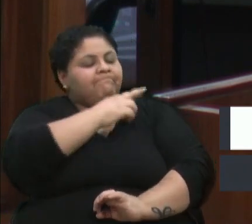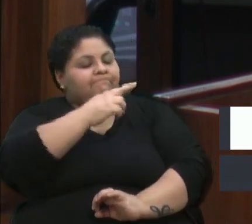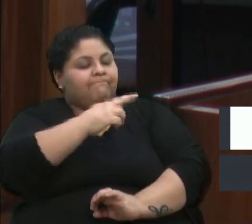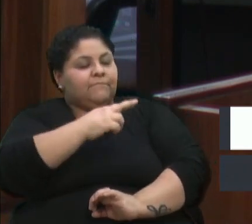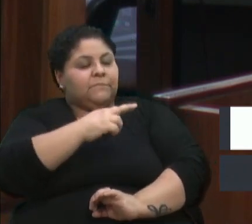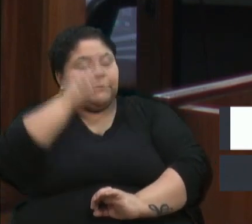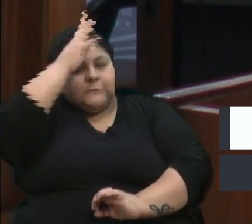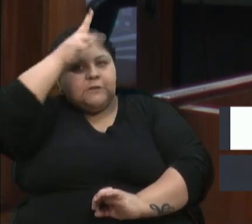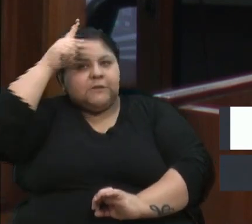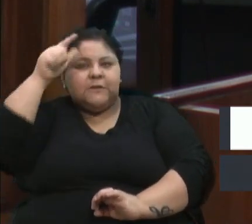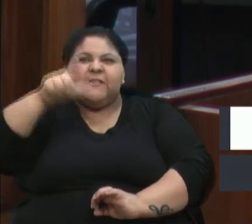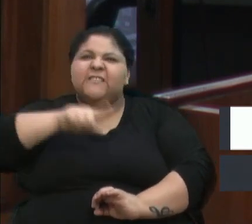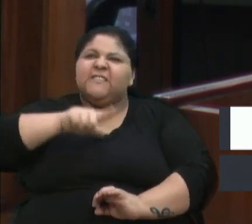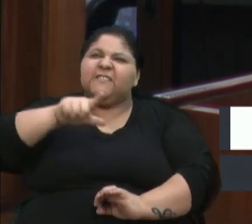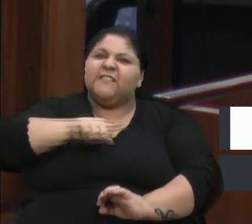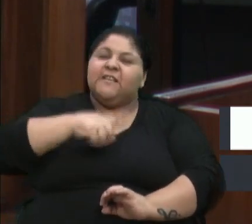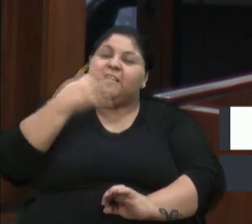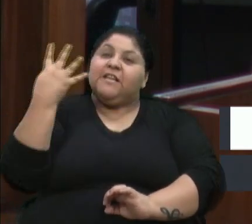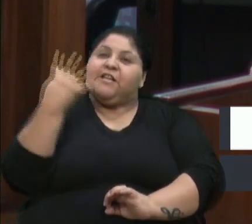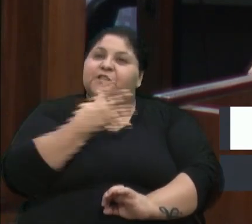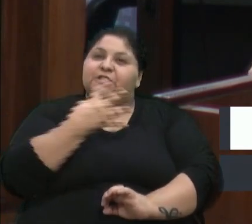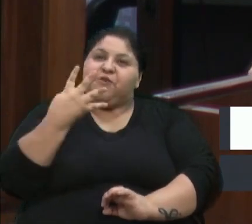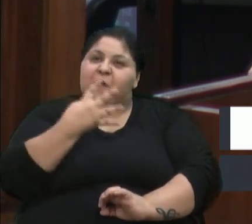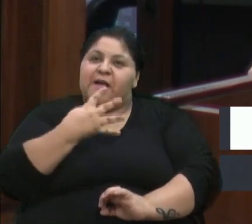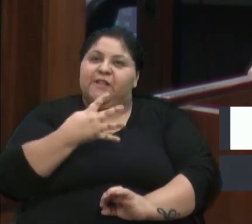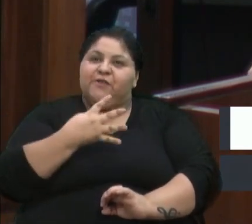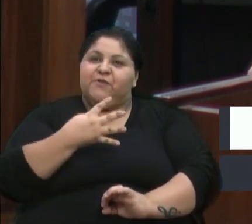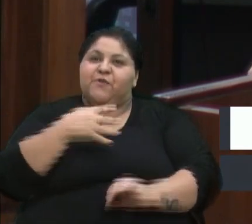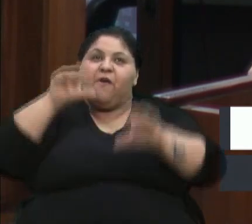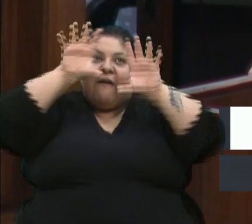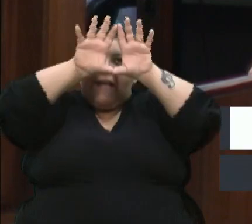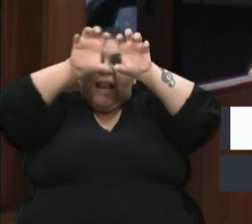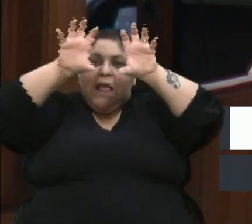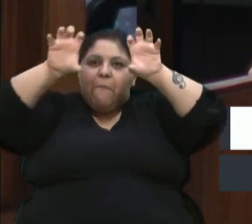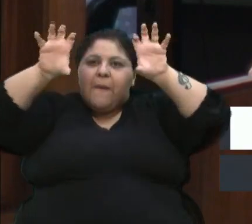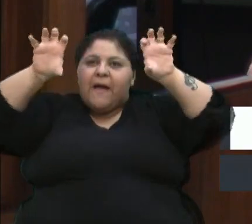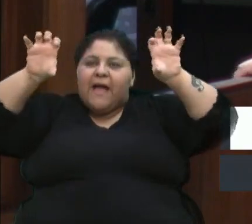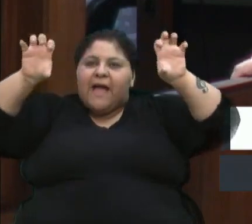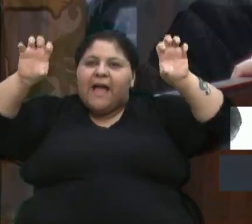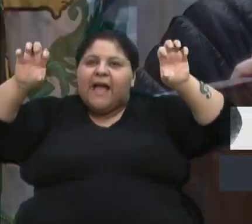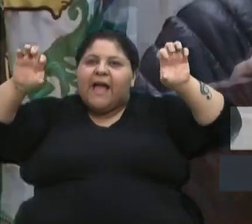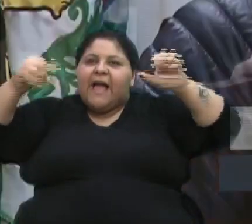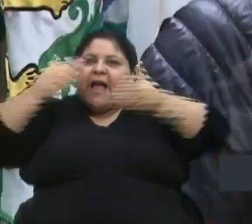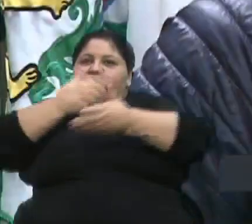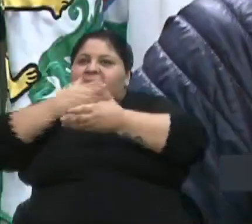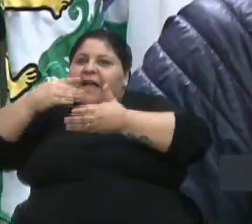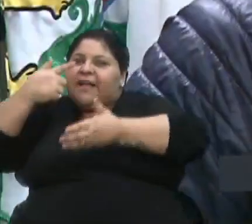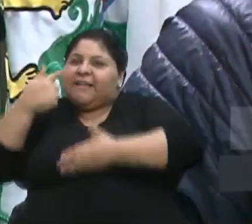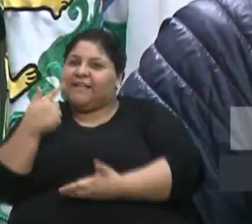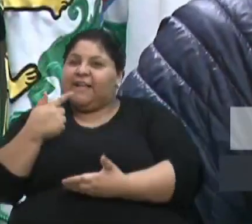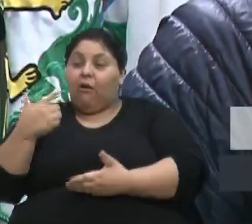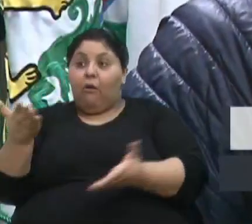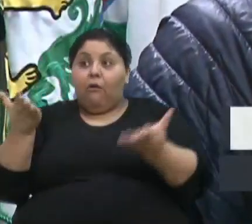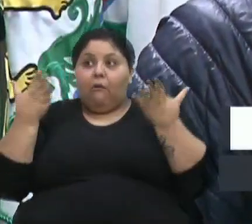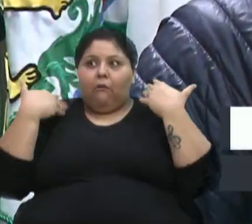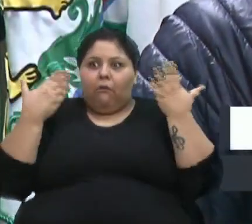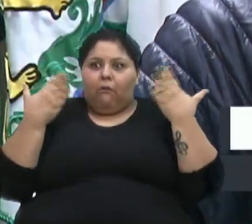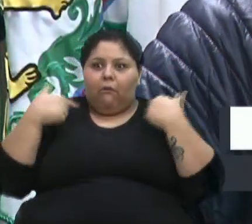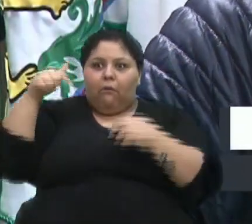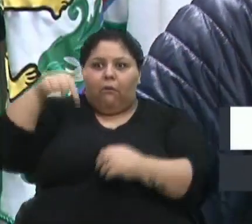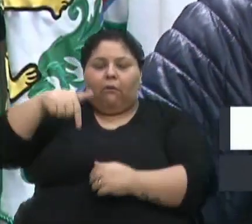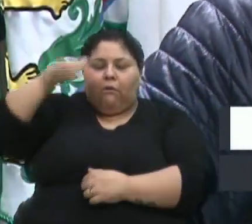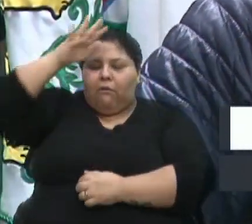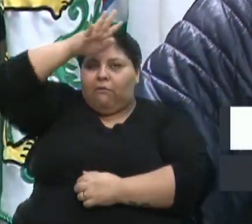porque tiveram as 4 estações durante a prova, né? Nós largamos às 7 horas, vereador Marisol, com um calorão aqui da